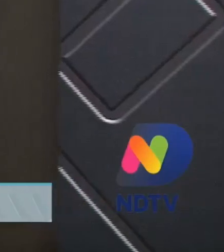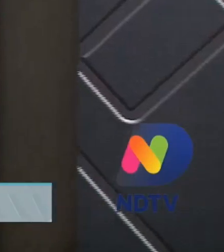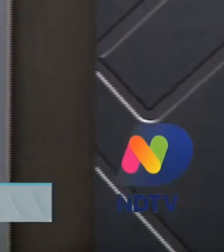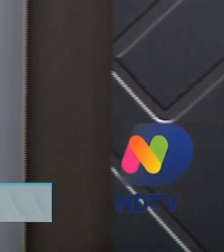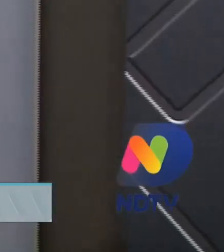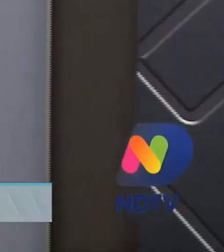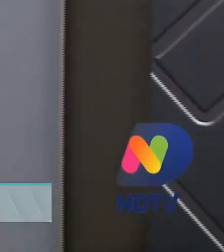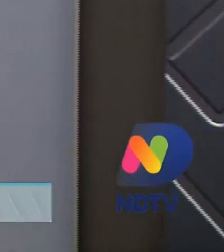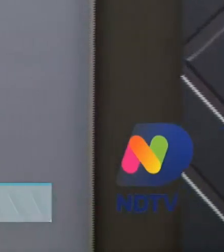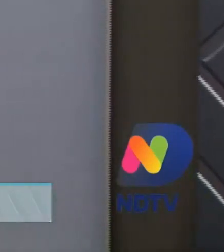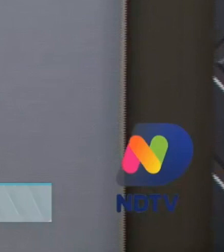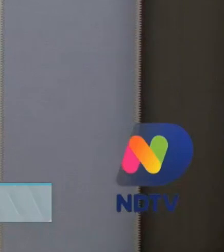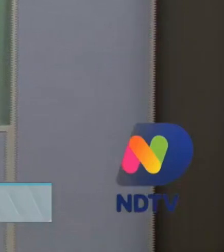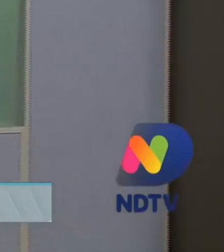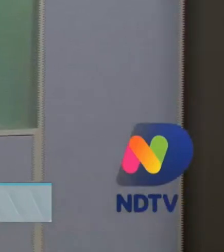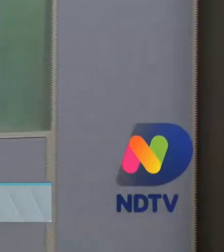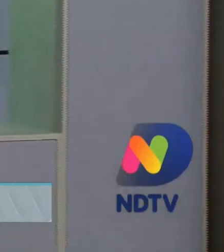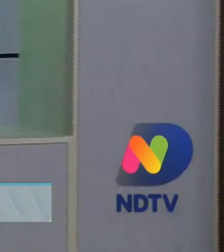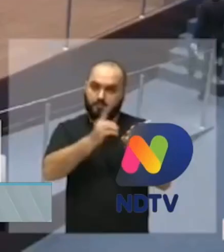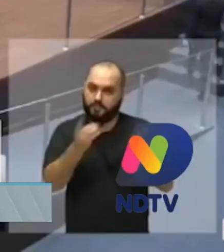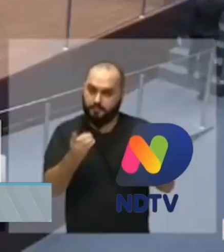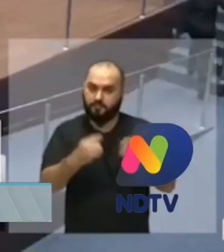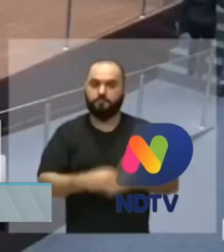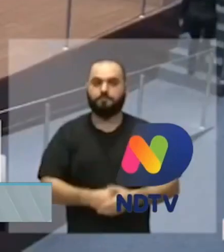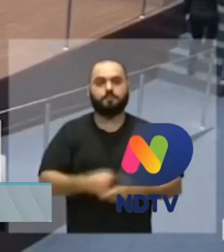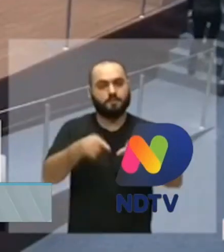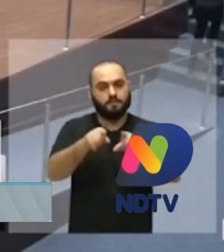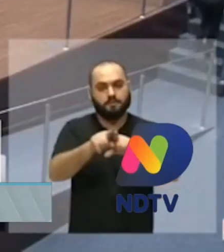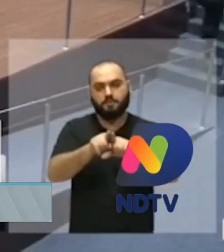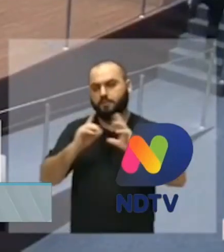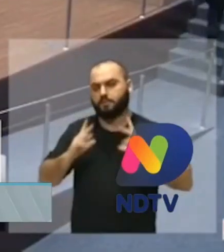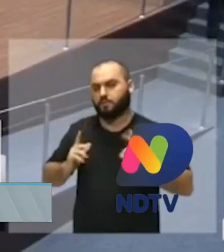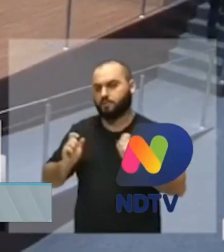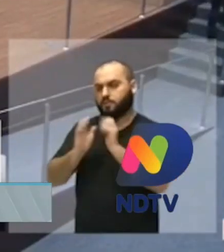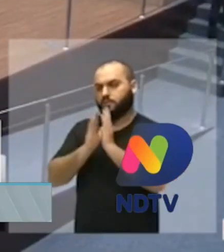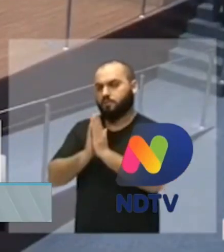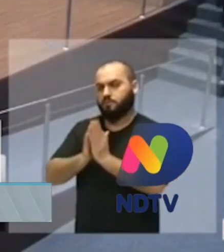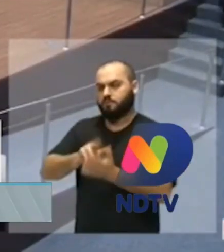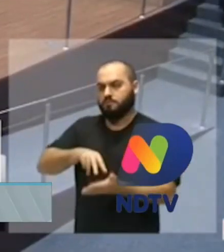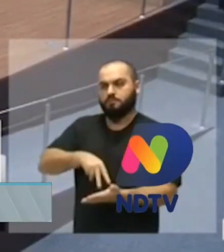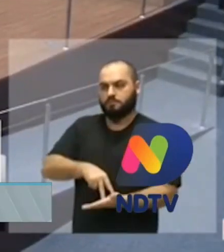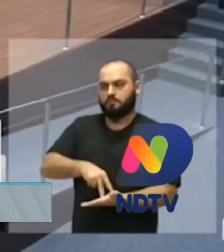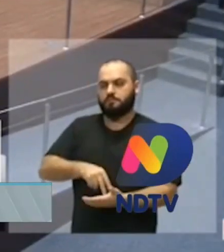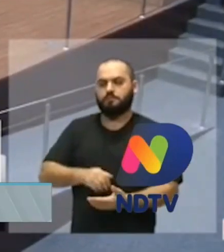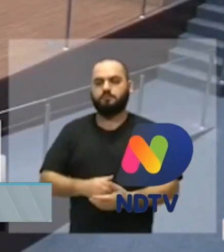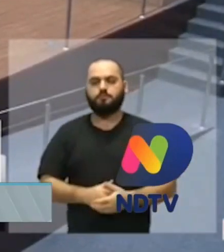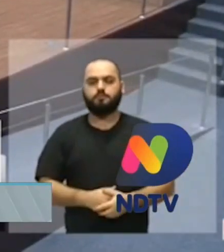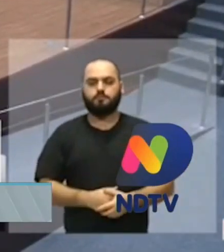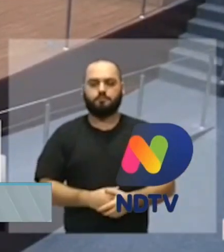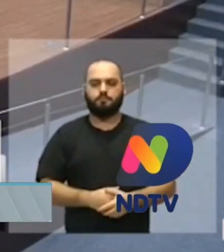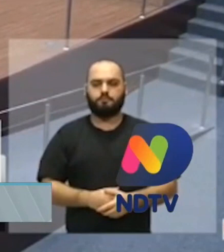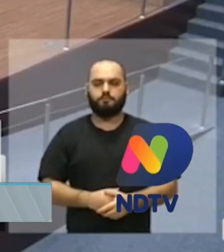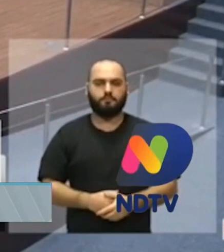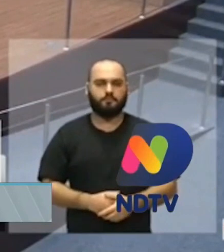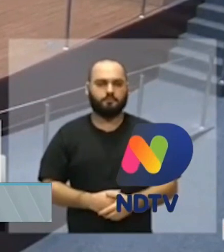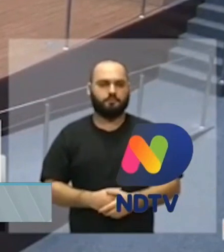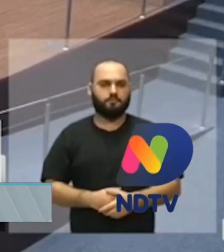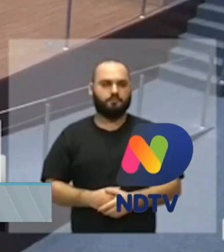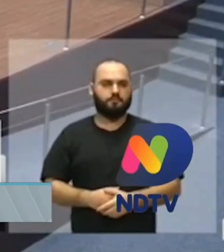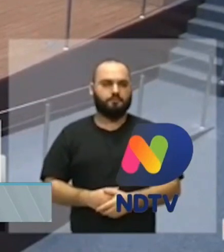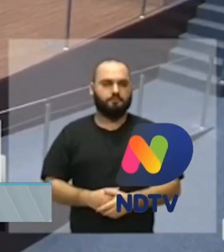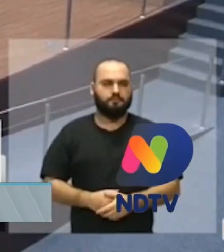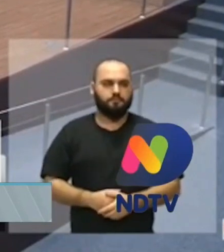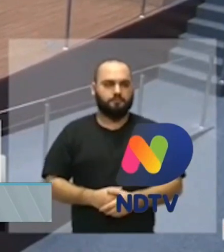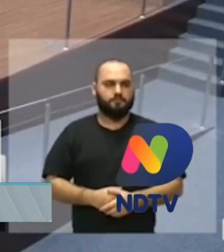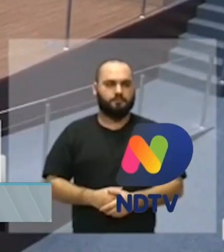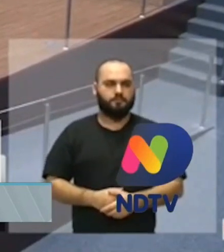agora um resumo da sessão. O valor mensal do subsídio deve ser calculado entre a diferença do custo da operação